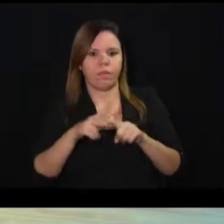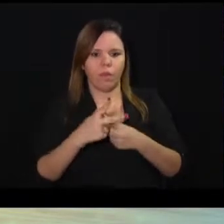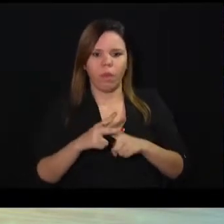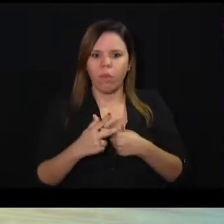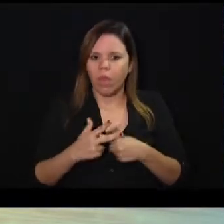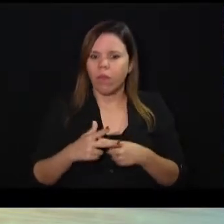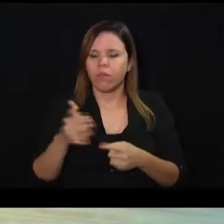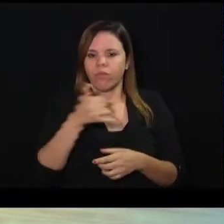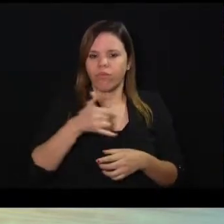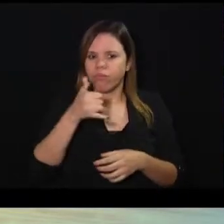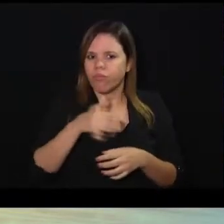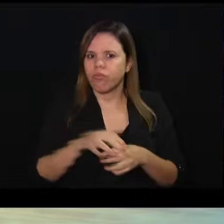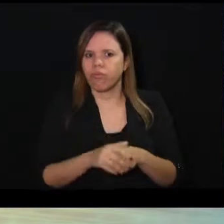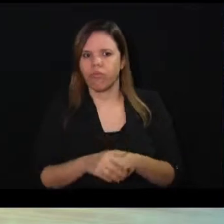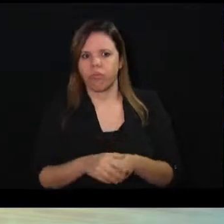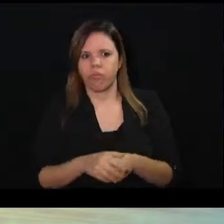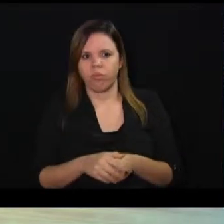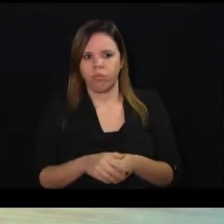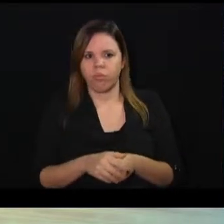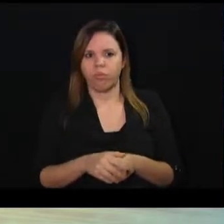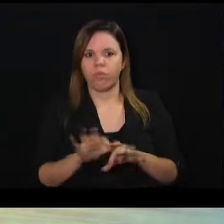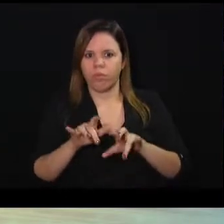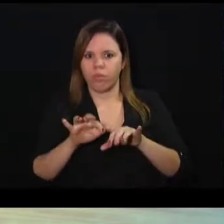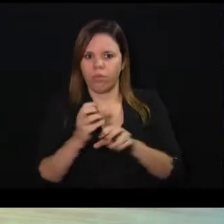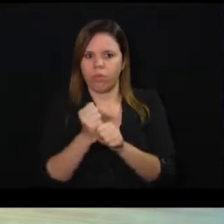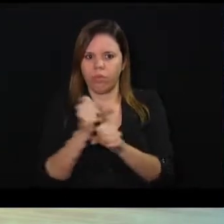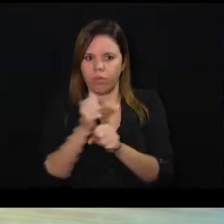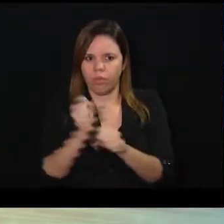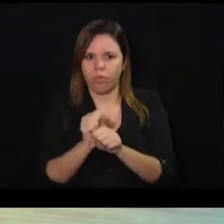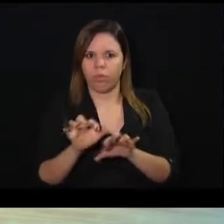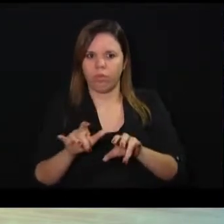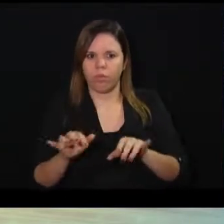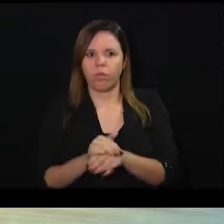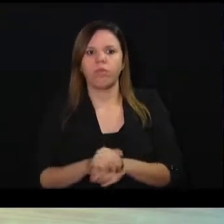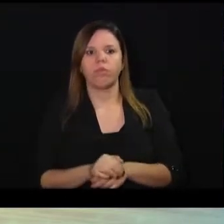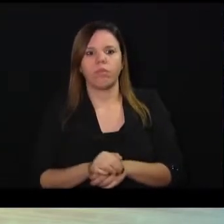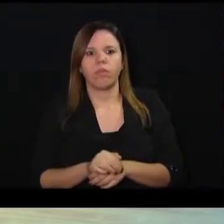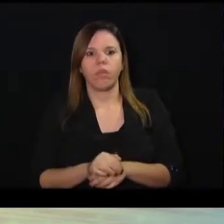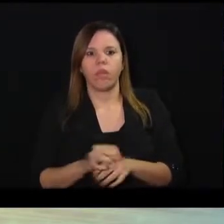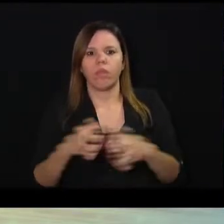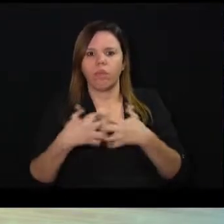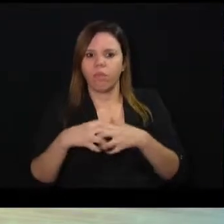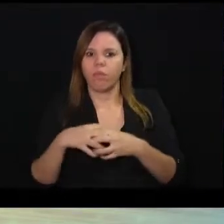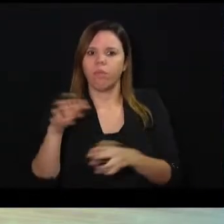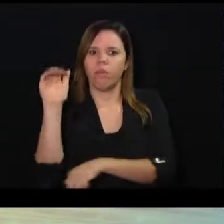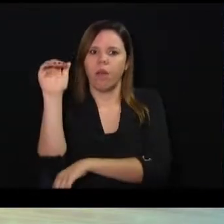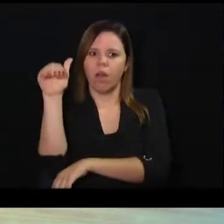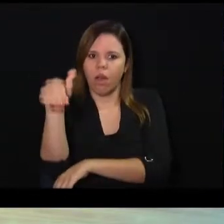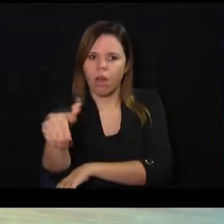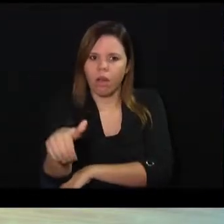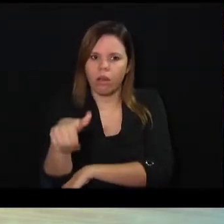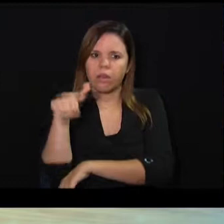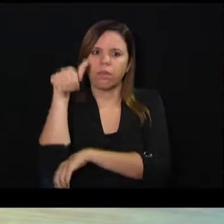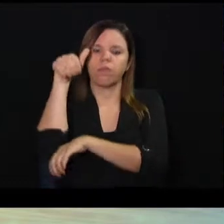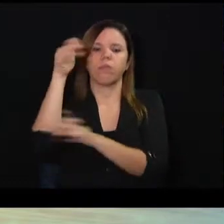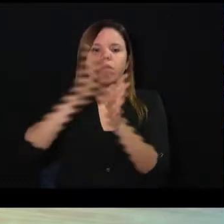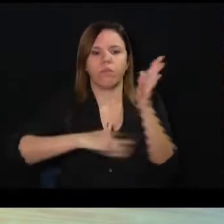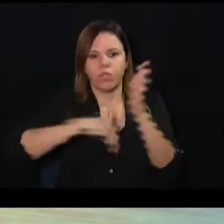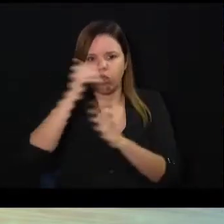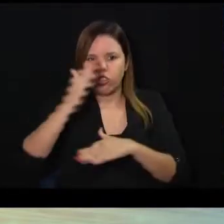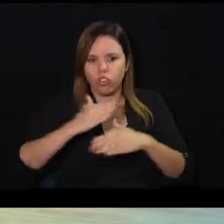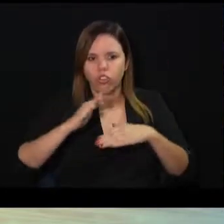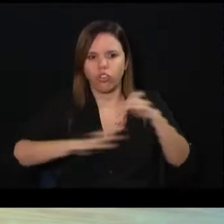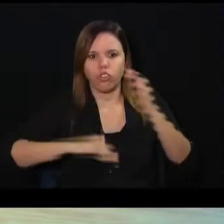experiência operador de caixa lotérico operador de máquinas operador de roçadeira pintor de obras